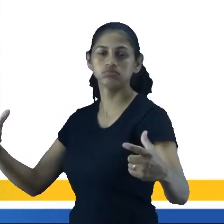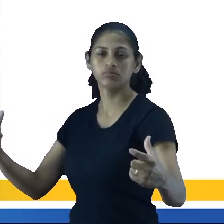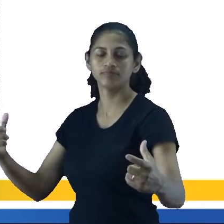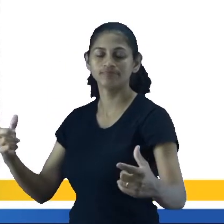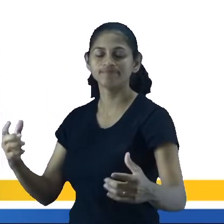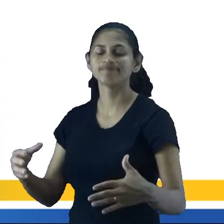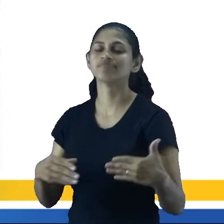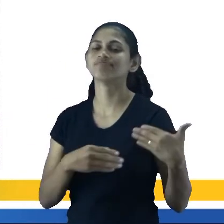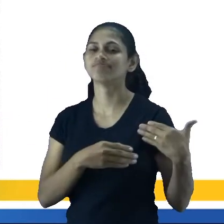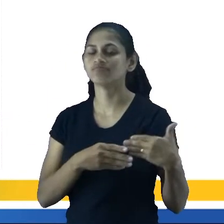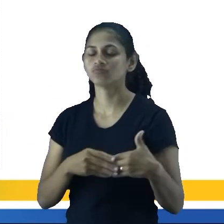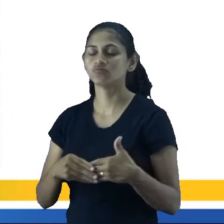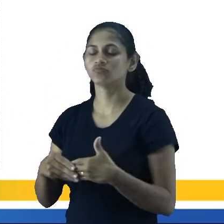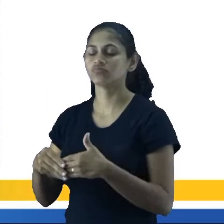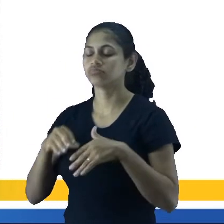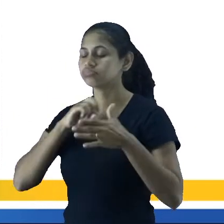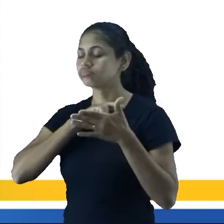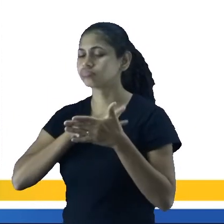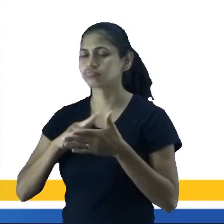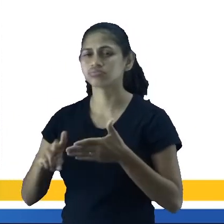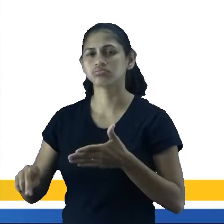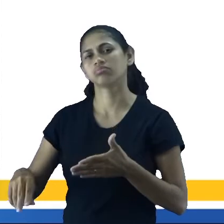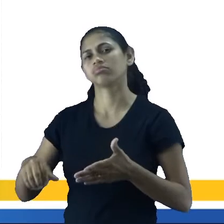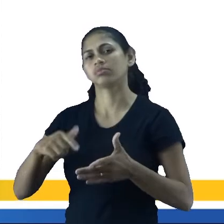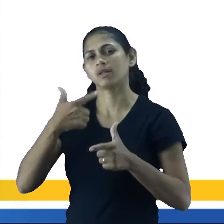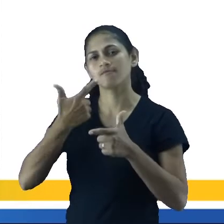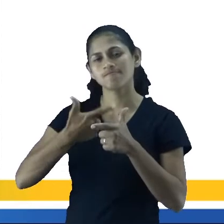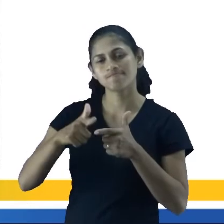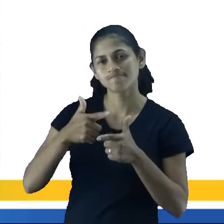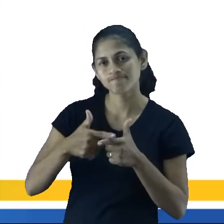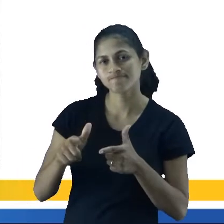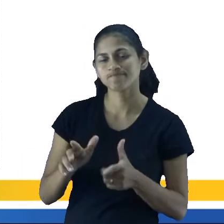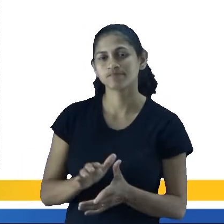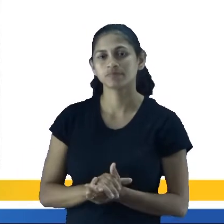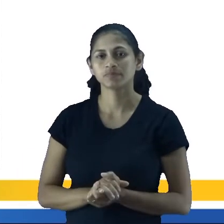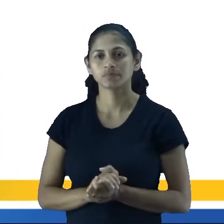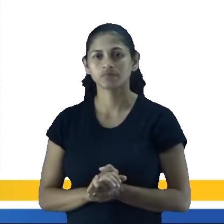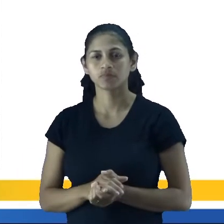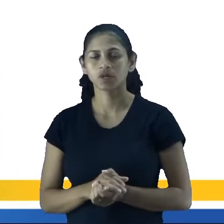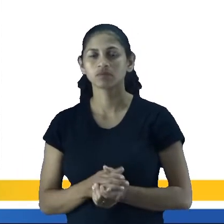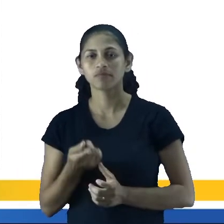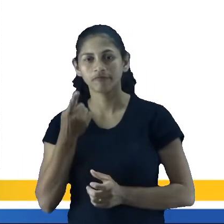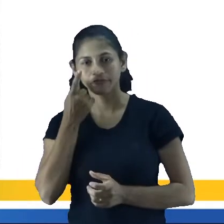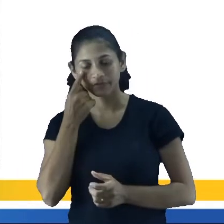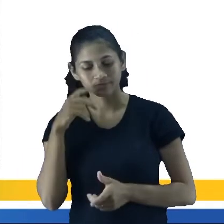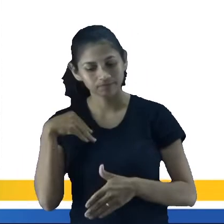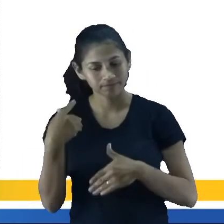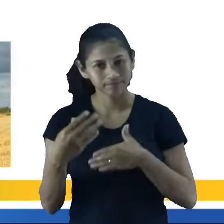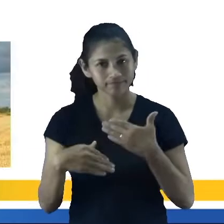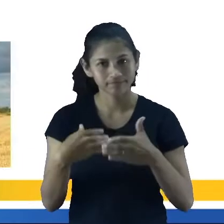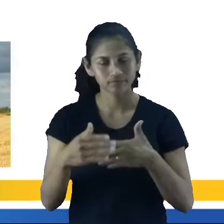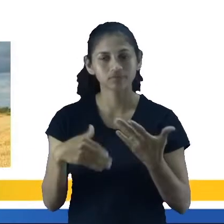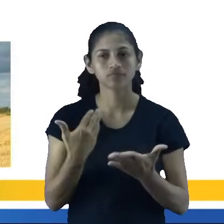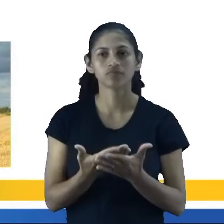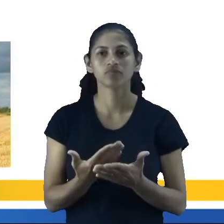trouxe vários outros problemas que a gente vai ver no decorrer da aula.